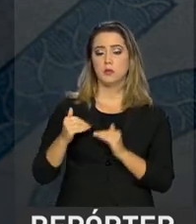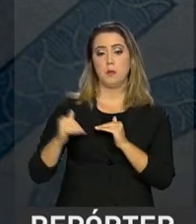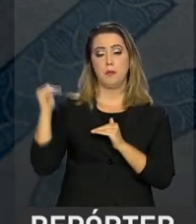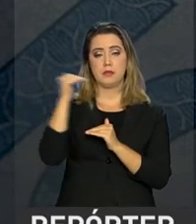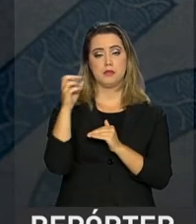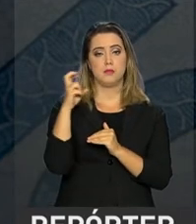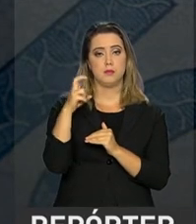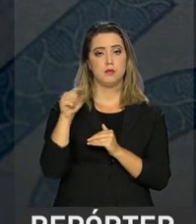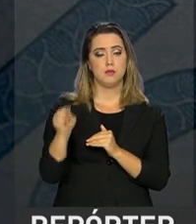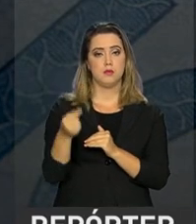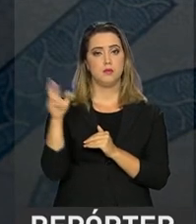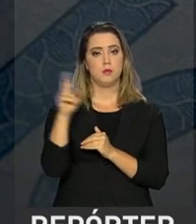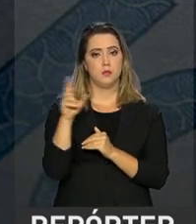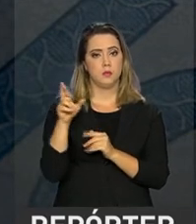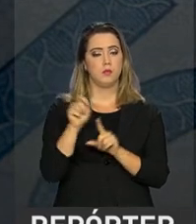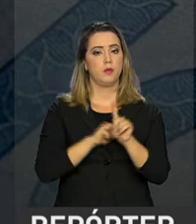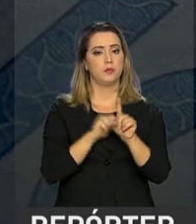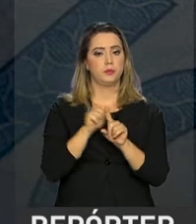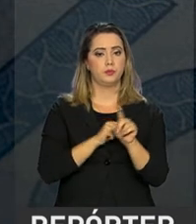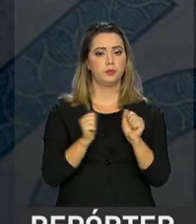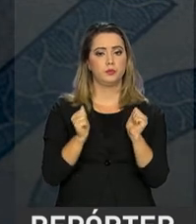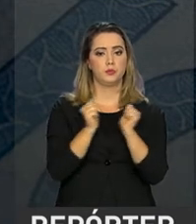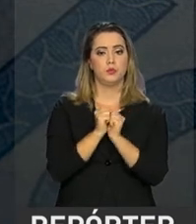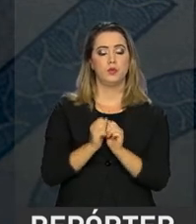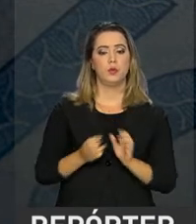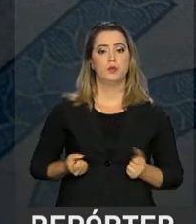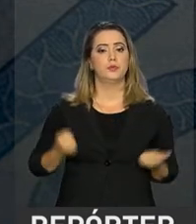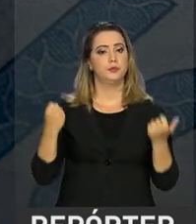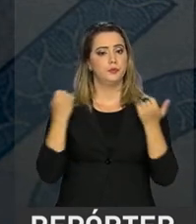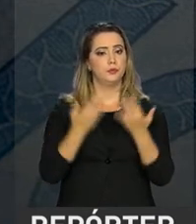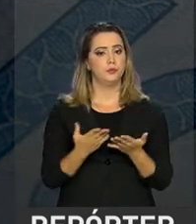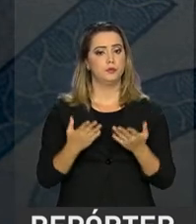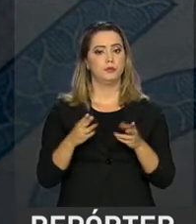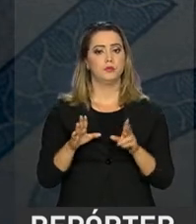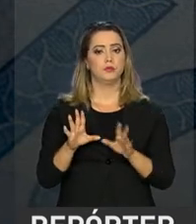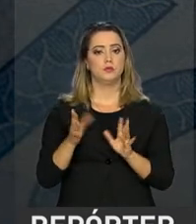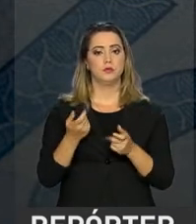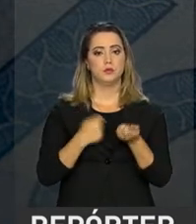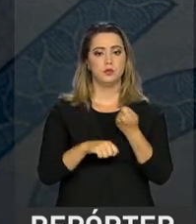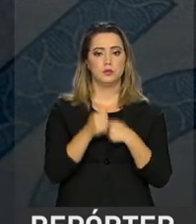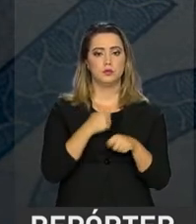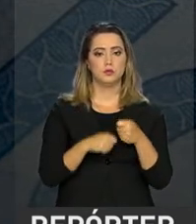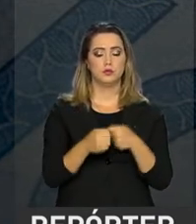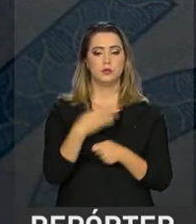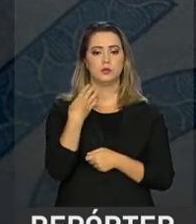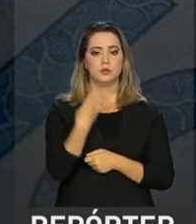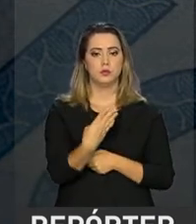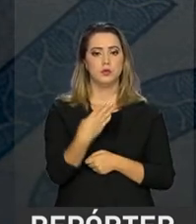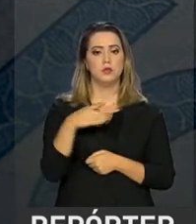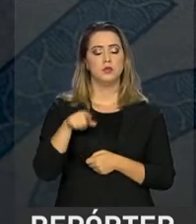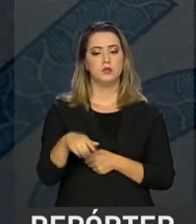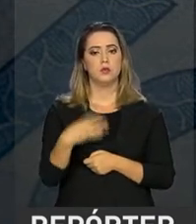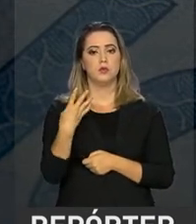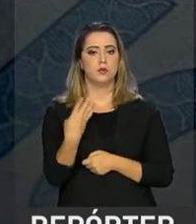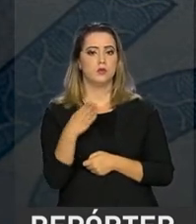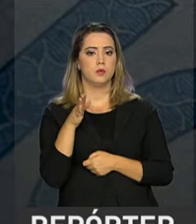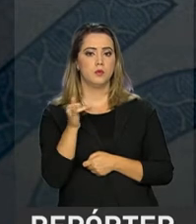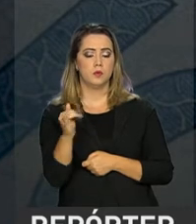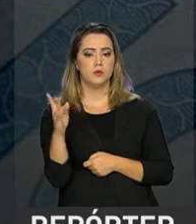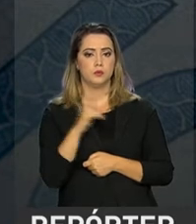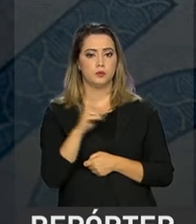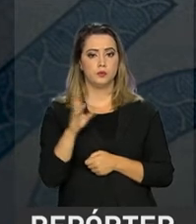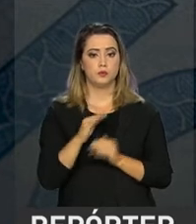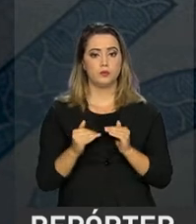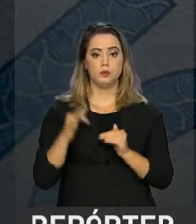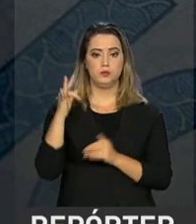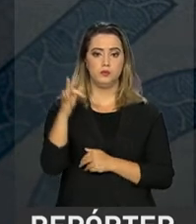já do lado das despesas a conta leva em consideração uma economia de 4 bilhões quatrocentos milhões de reais com o